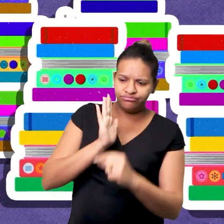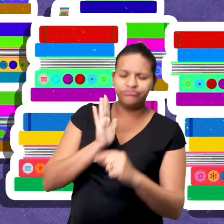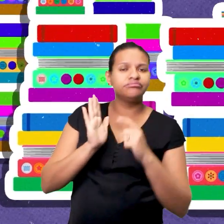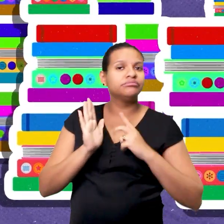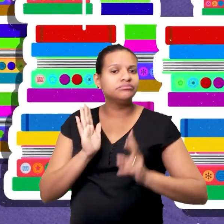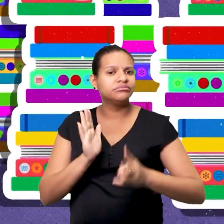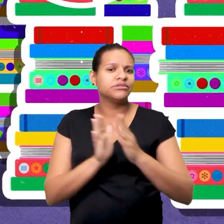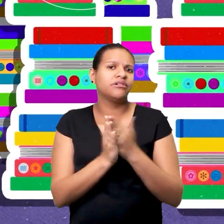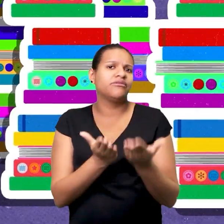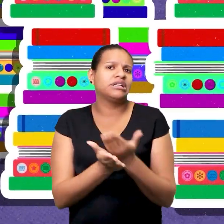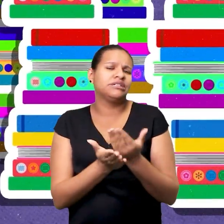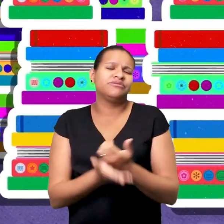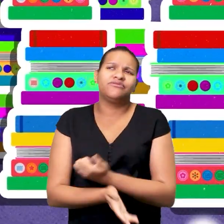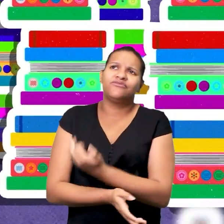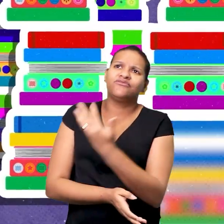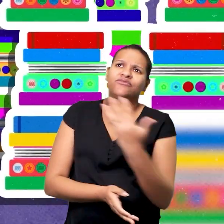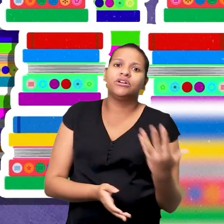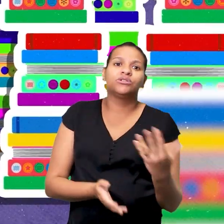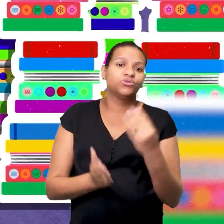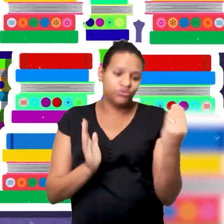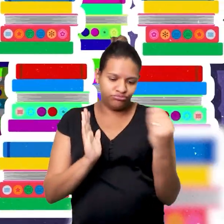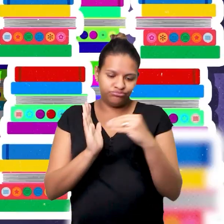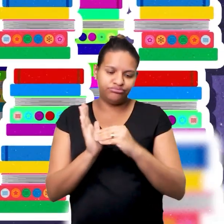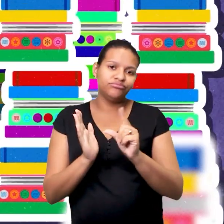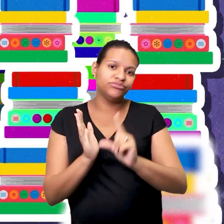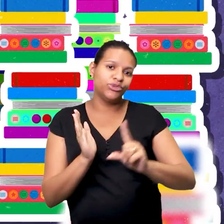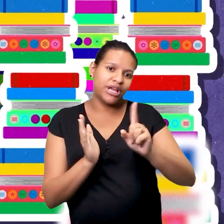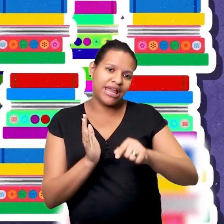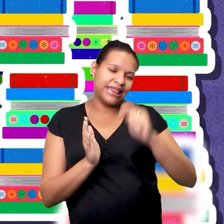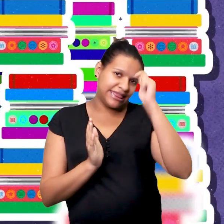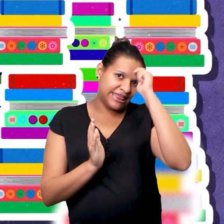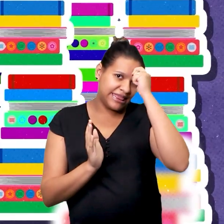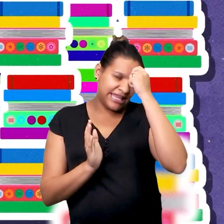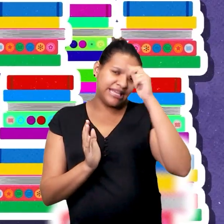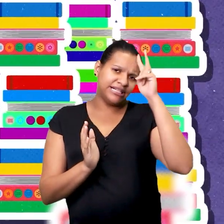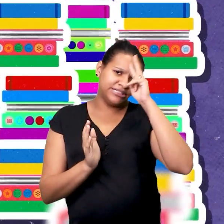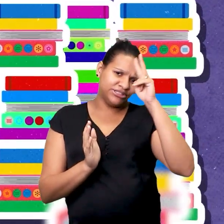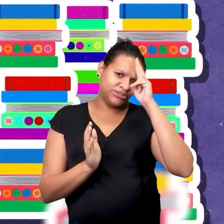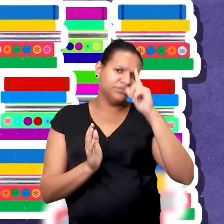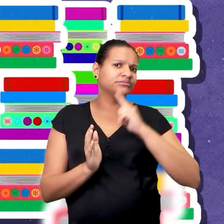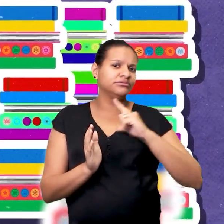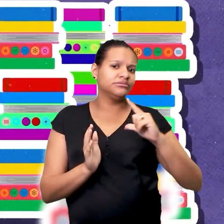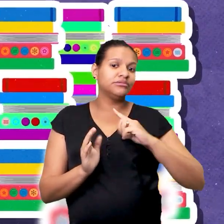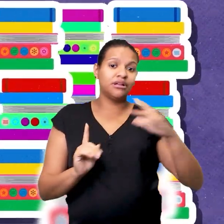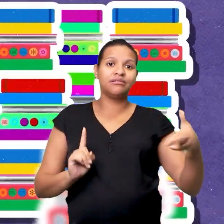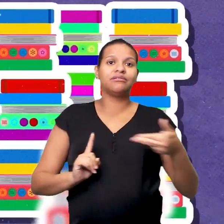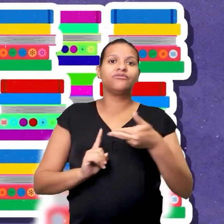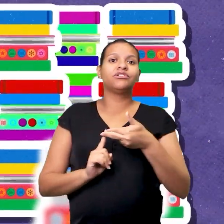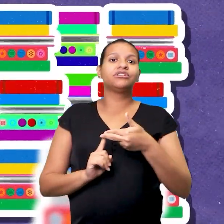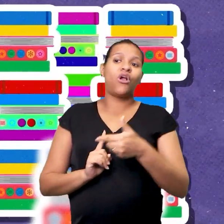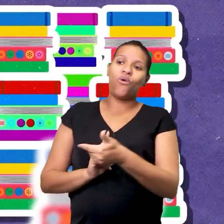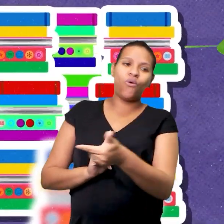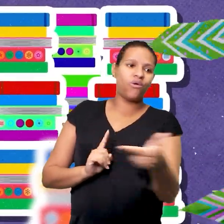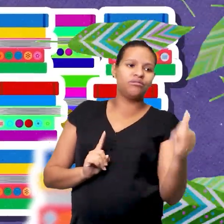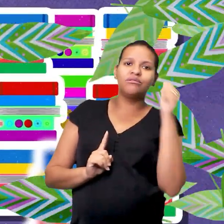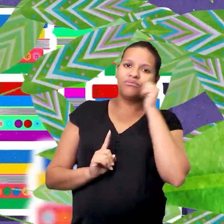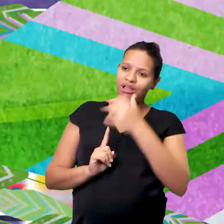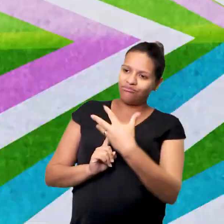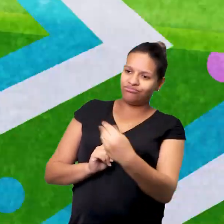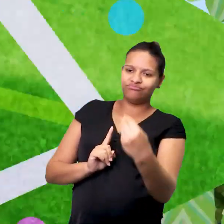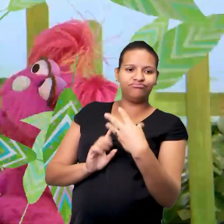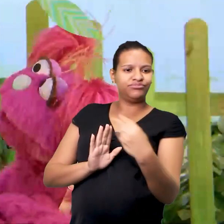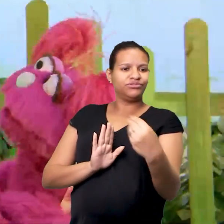cultura negra para a literatura brasileira e, com isso, inspirou muitas e muitas outras mulheres a fazerem o mesmo.